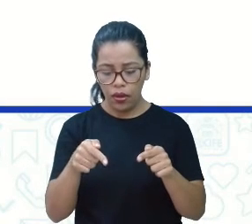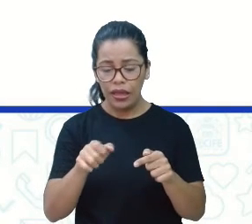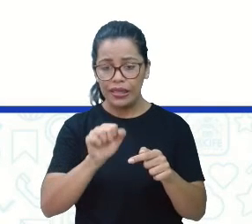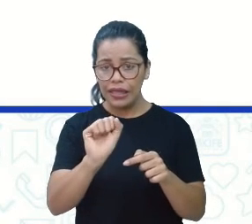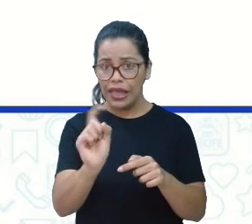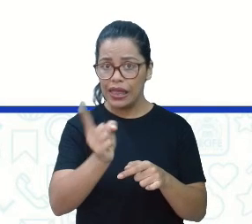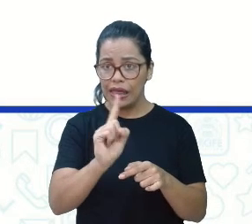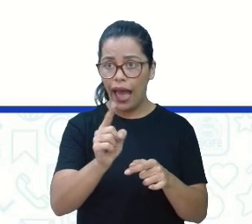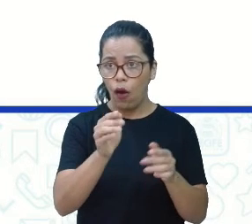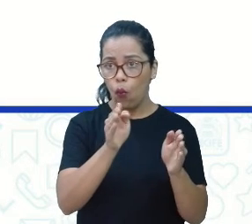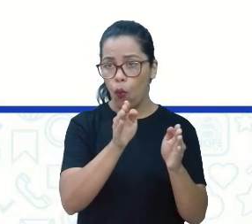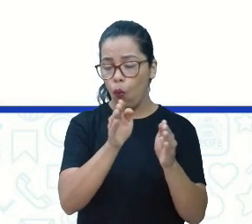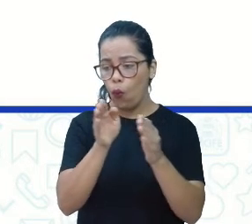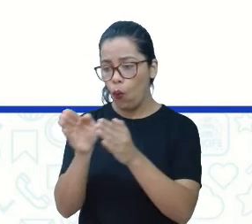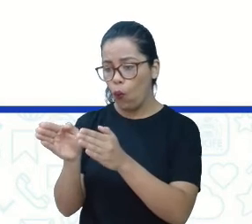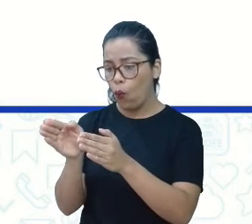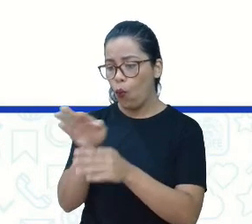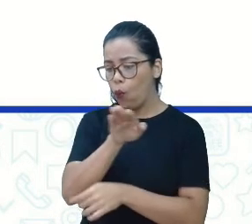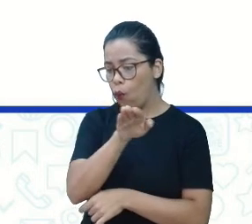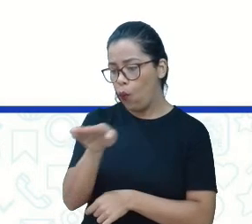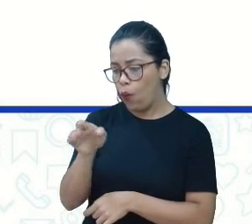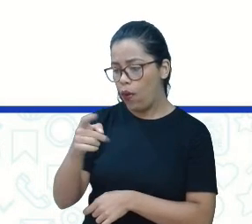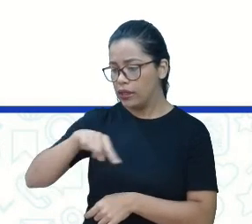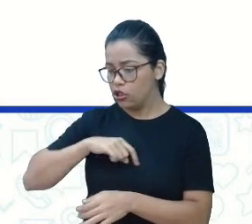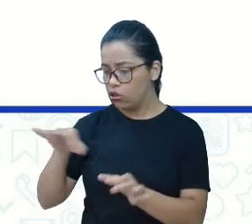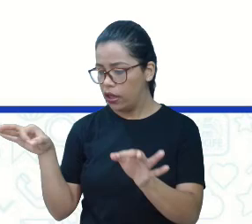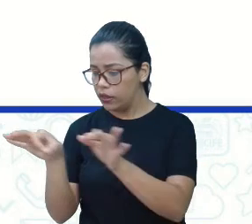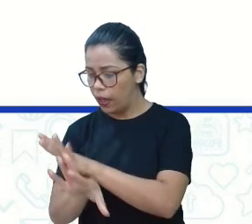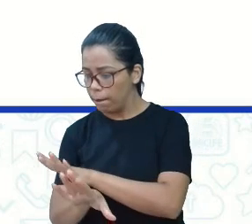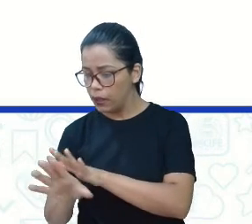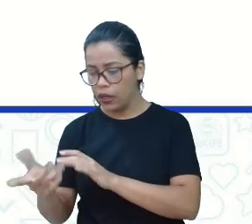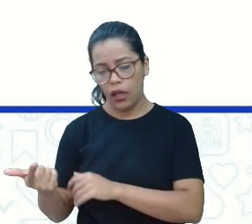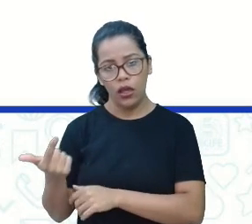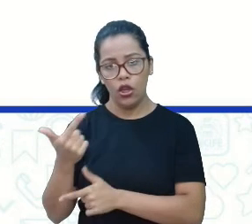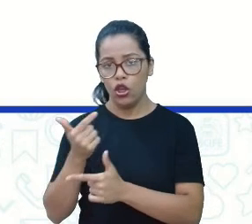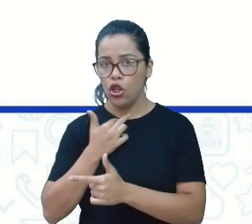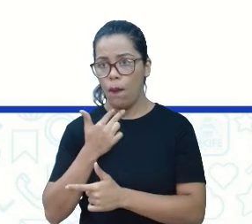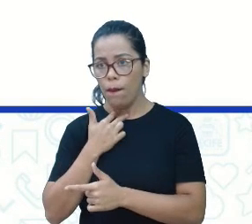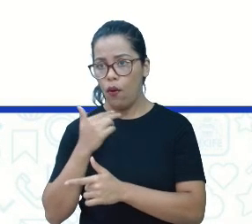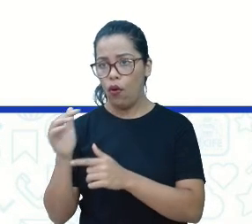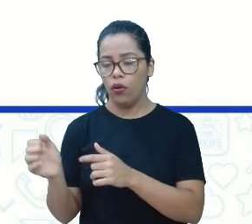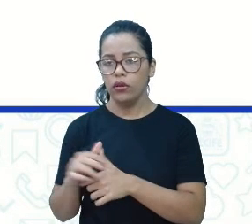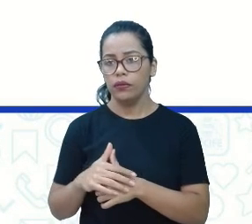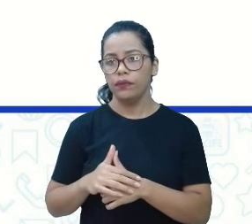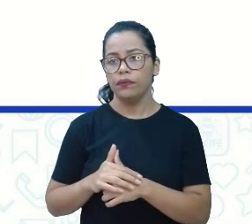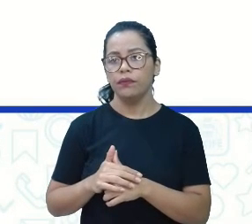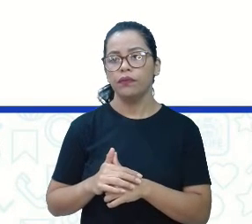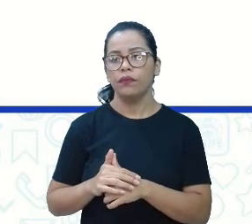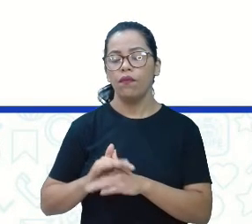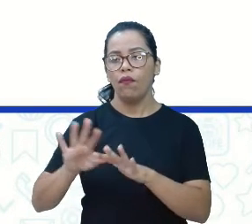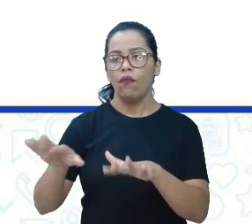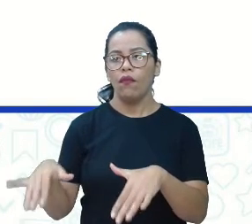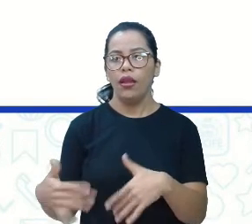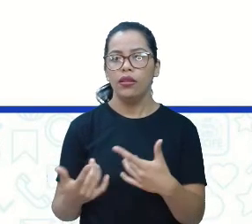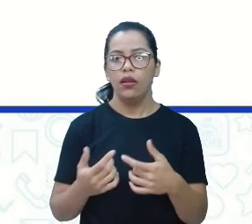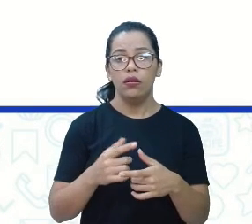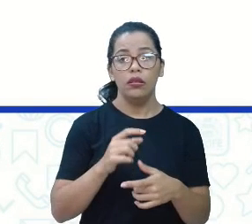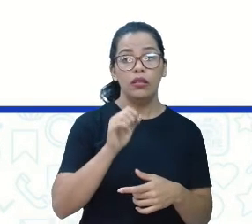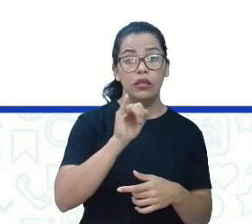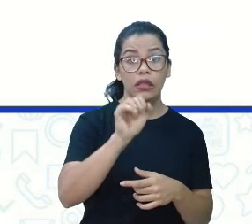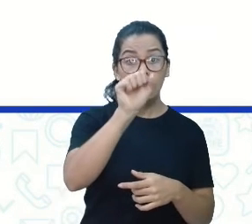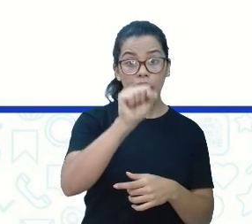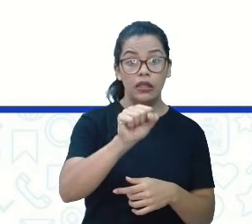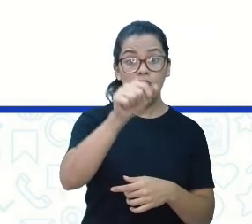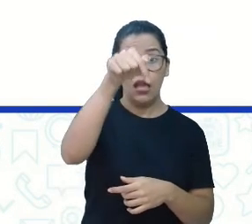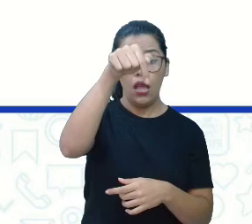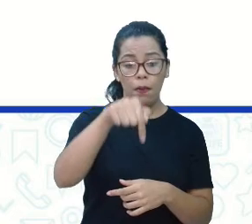Se não é divisível por 2, a gente já conclui que não é divisível por 6. E aí a próxima situação, depois de verificar se dá